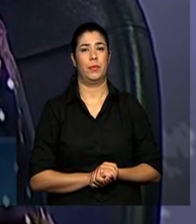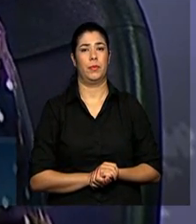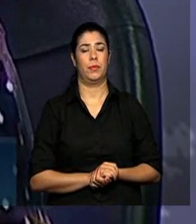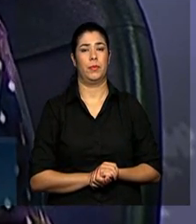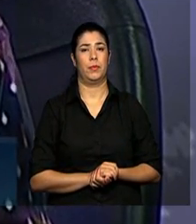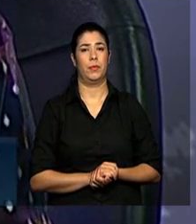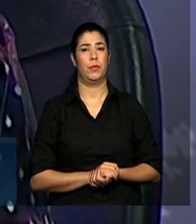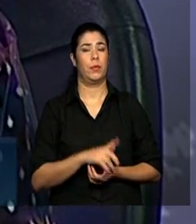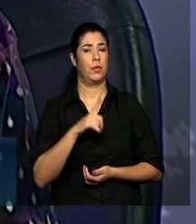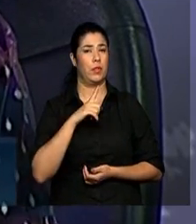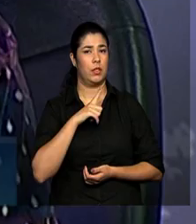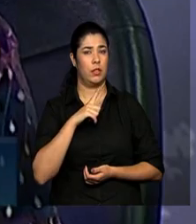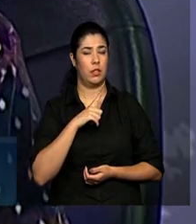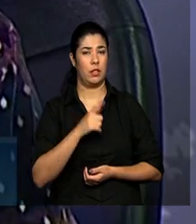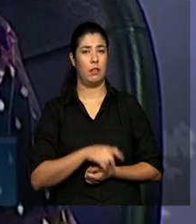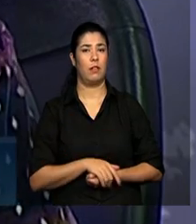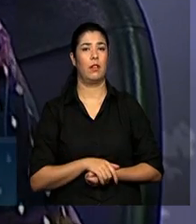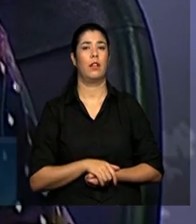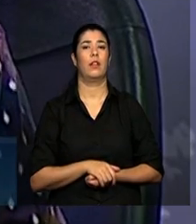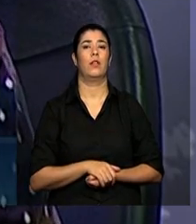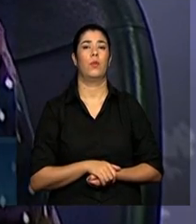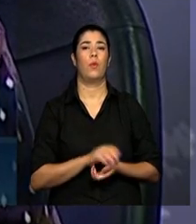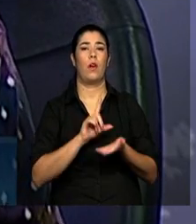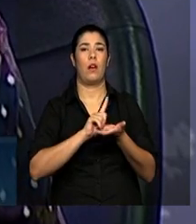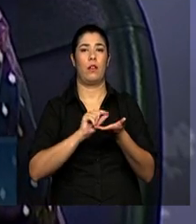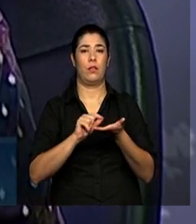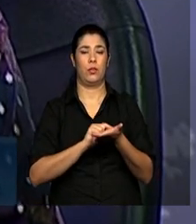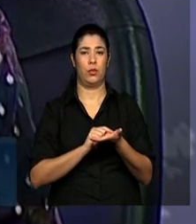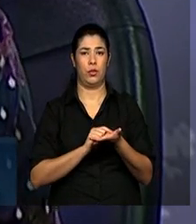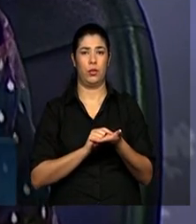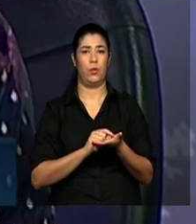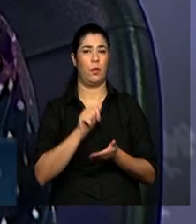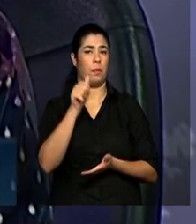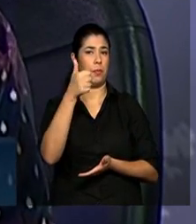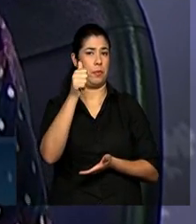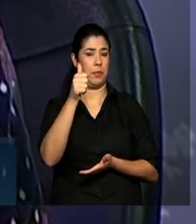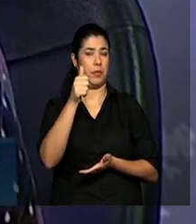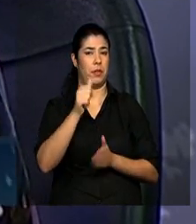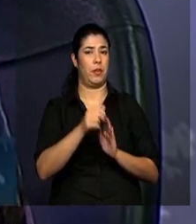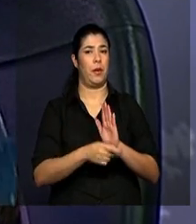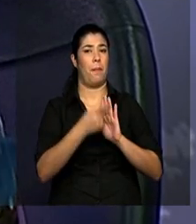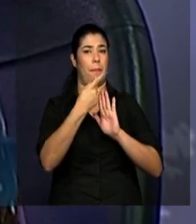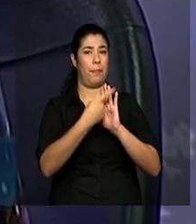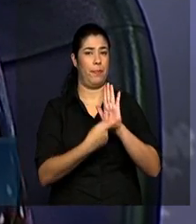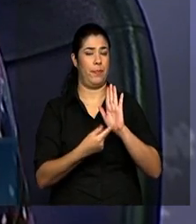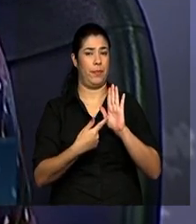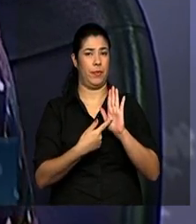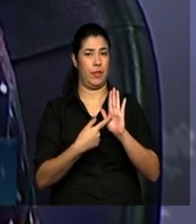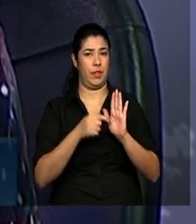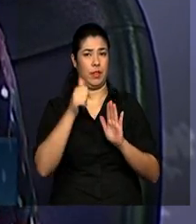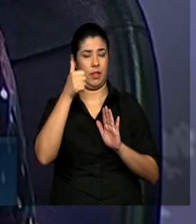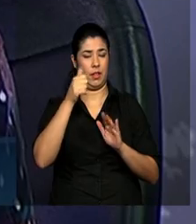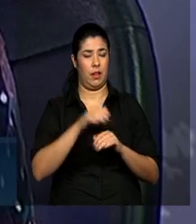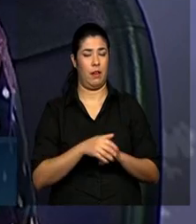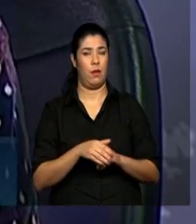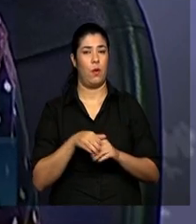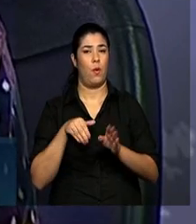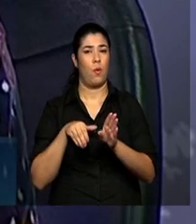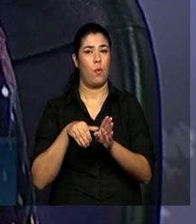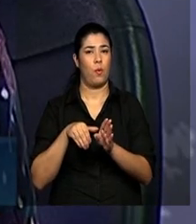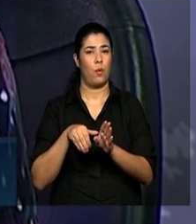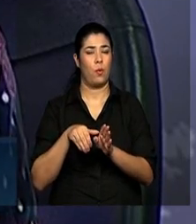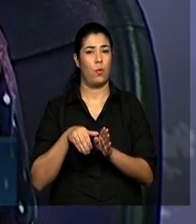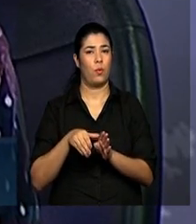no artigo 1º da portaria, ficam estabelecidas orientações para a organização